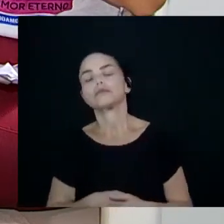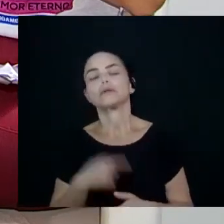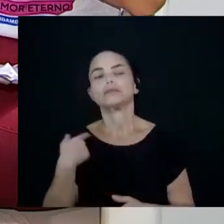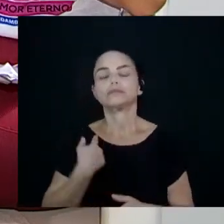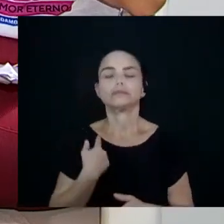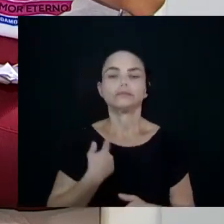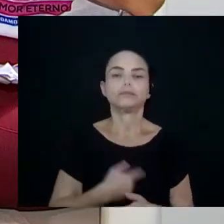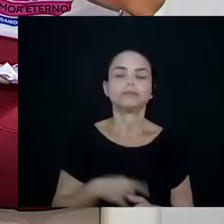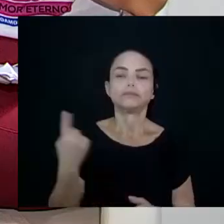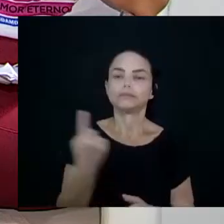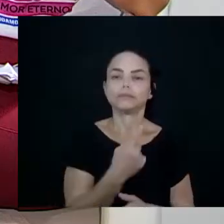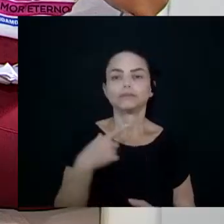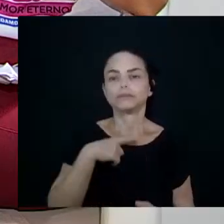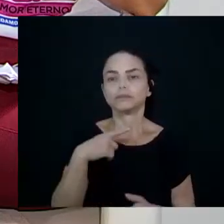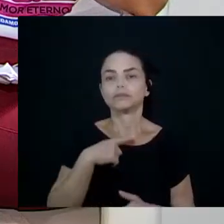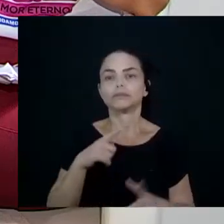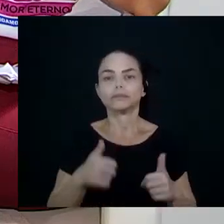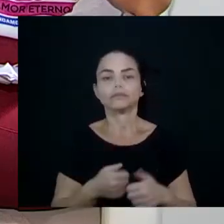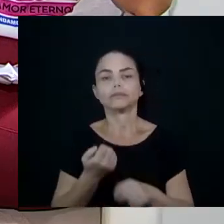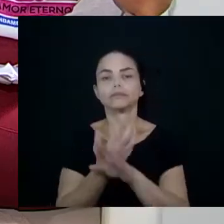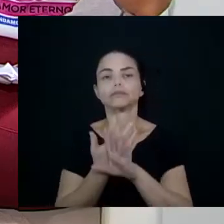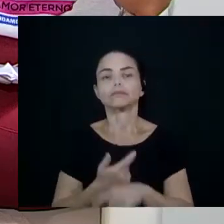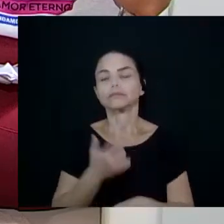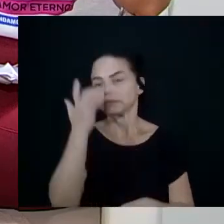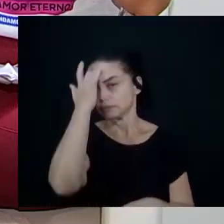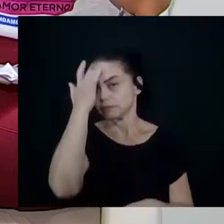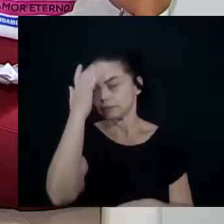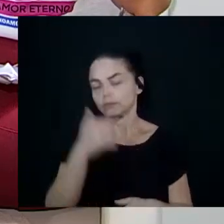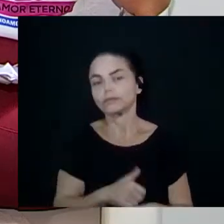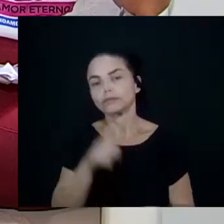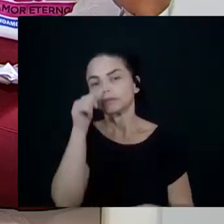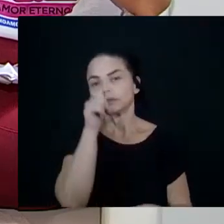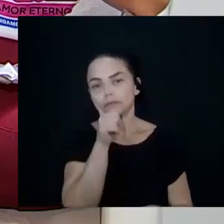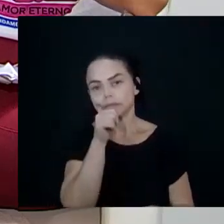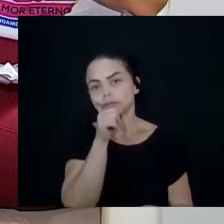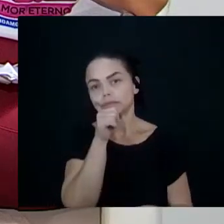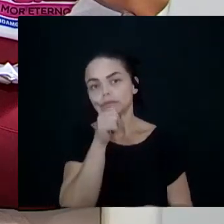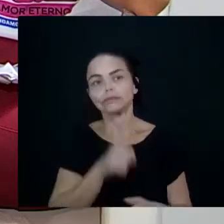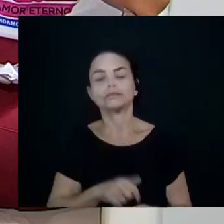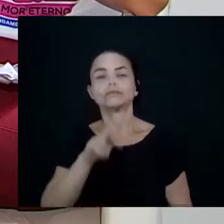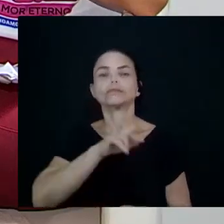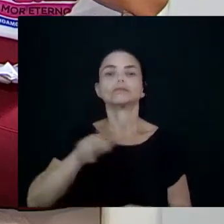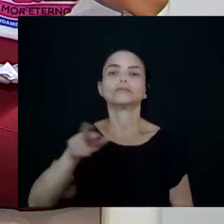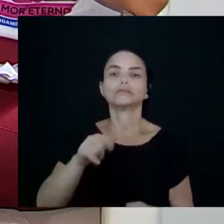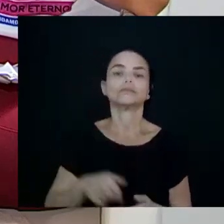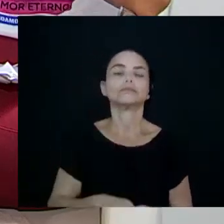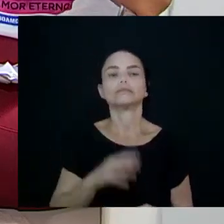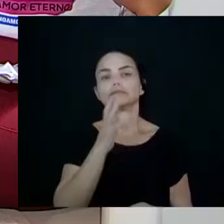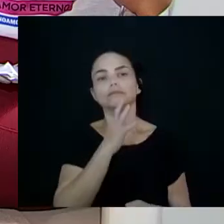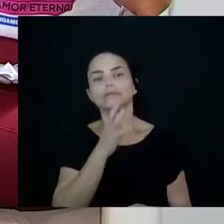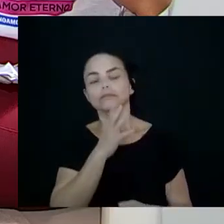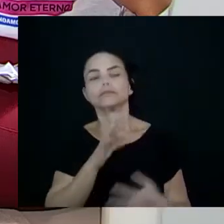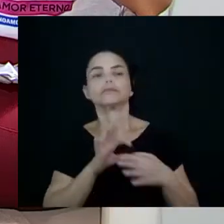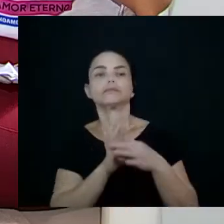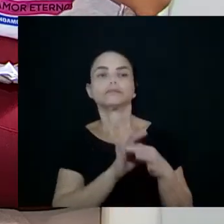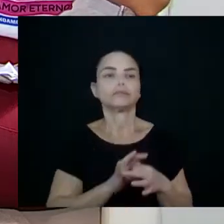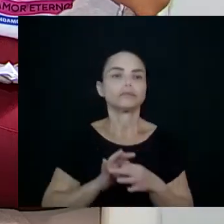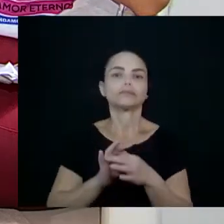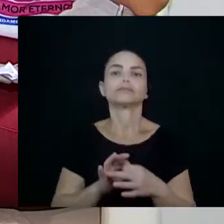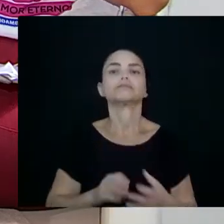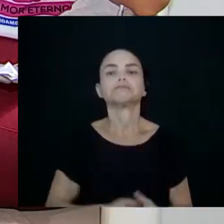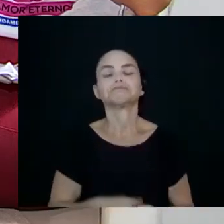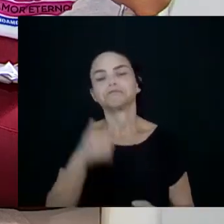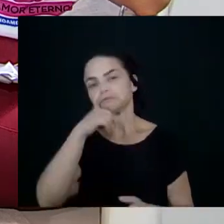Nós temos as ações online que facilitam para as mulheres que estão em diferentes lugares se conhecerem, se conectarem. Aquela mãe, por exemplo, de um